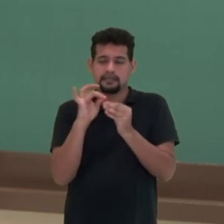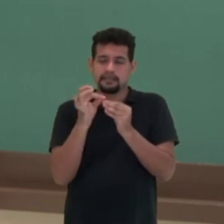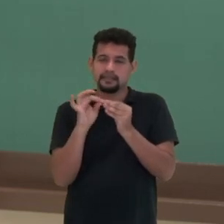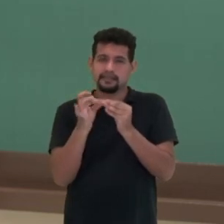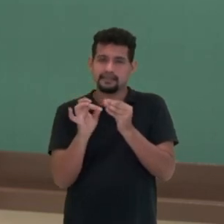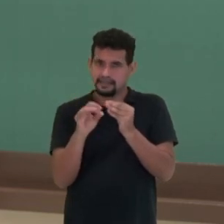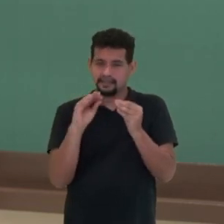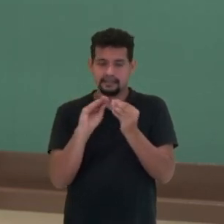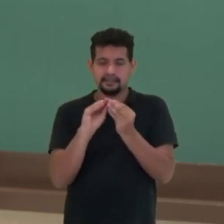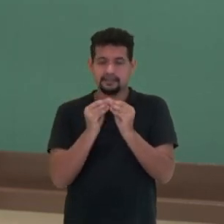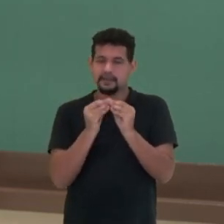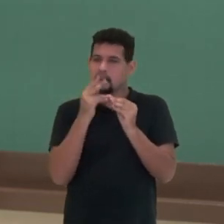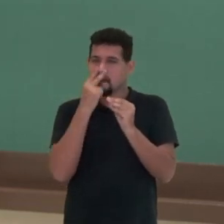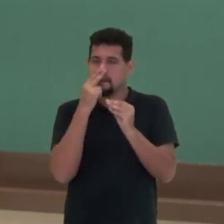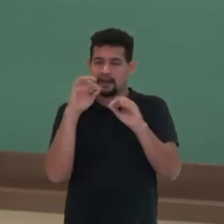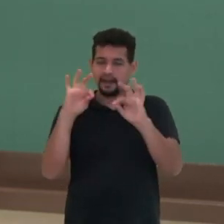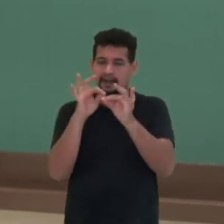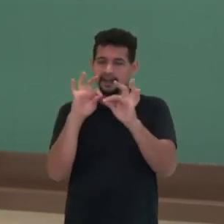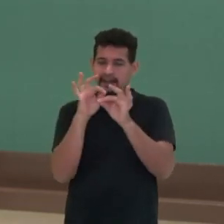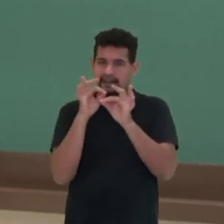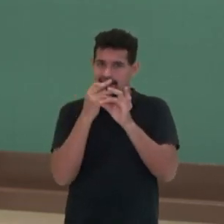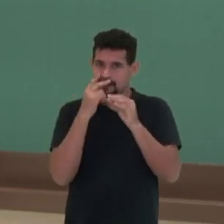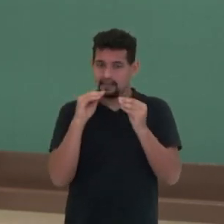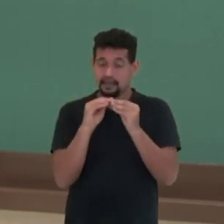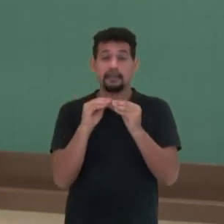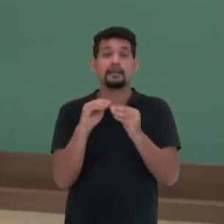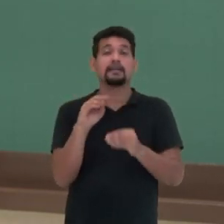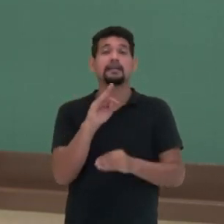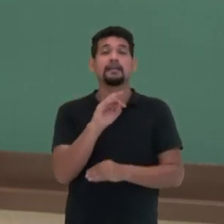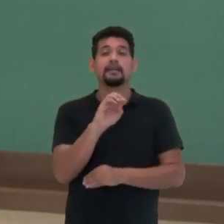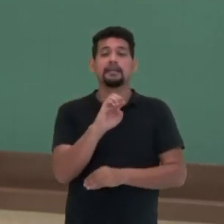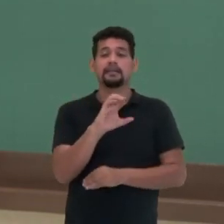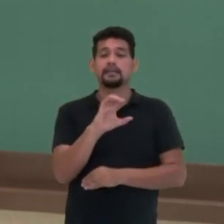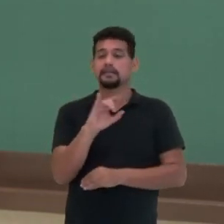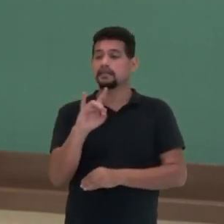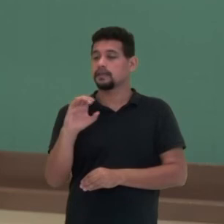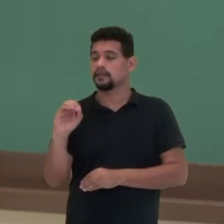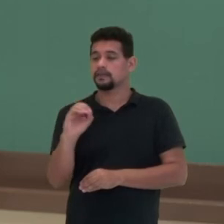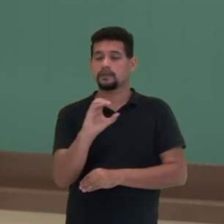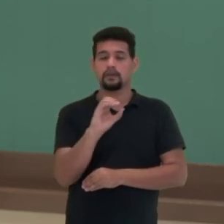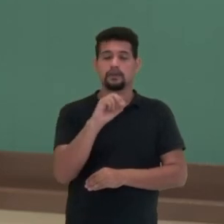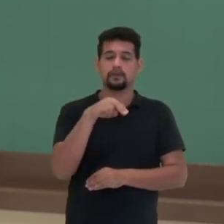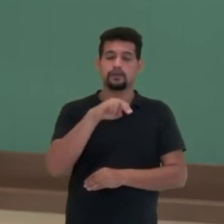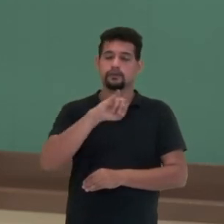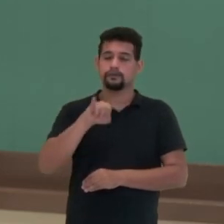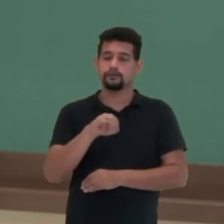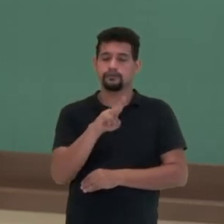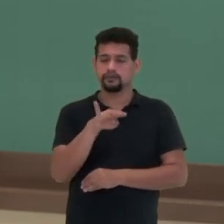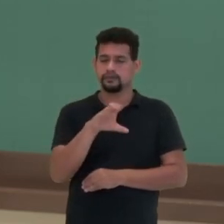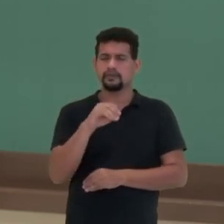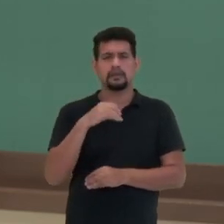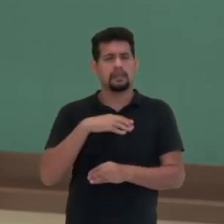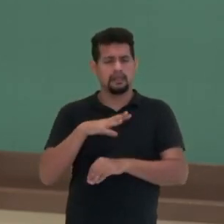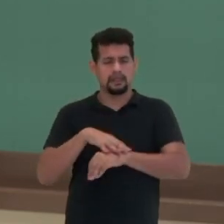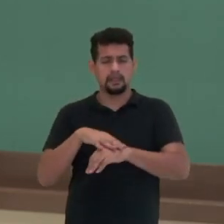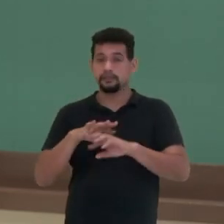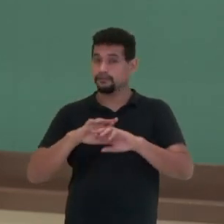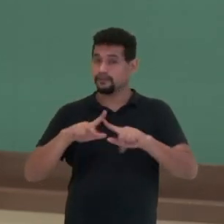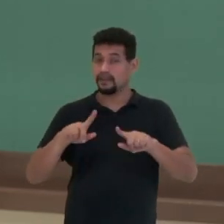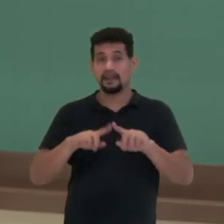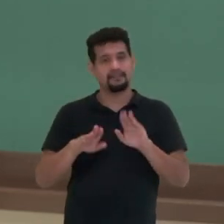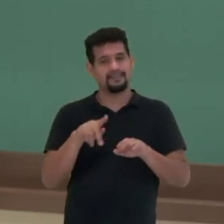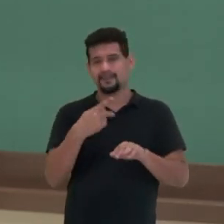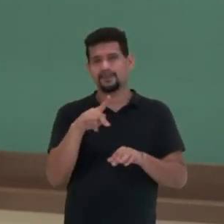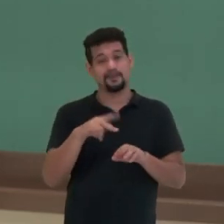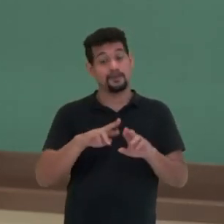até o tecido, né? Vai ser tecido conjuntivo. Então, por isso que você tem uma sensibilidade diferente, às vezes não sua,